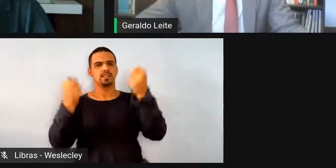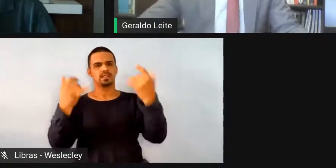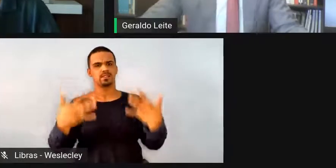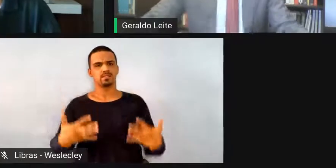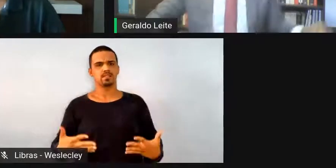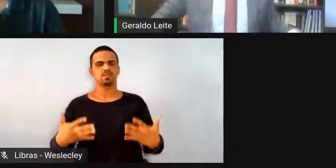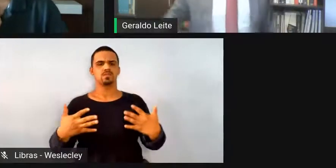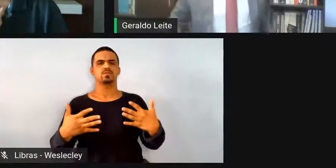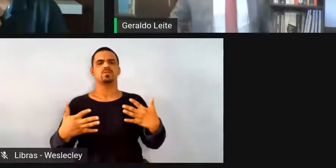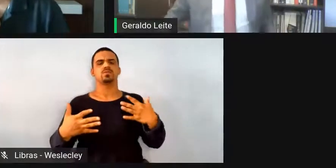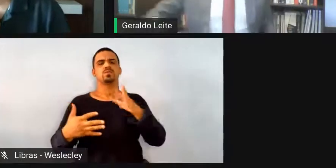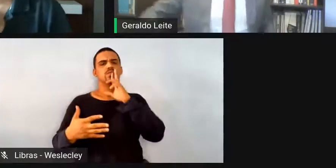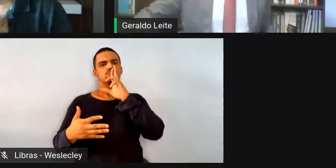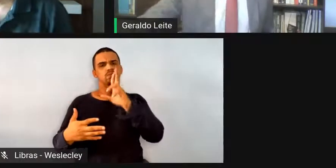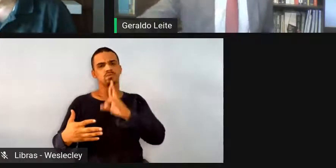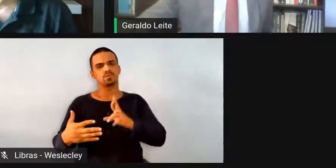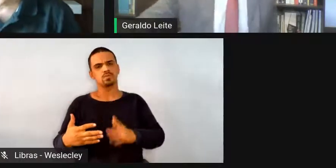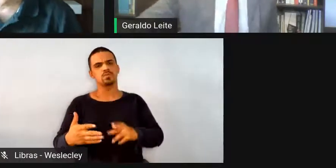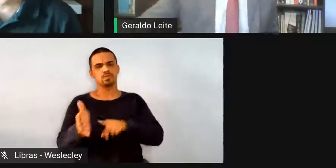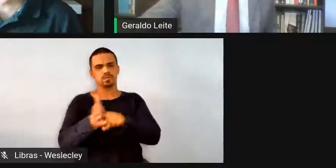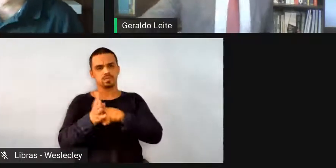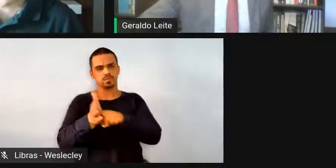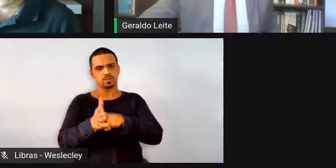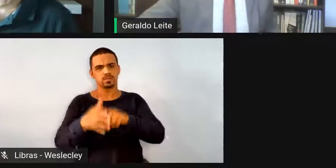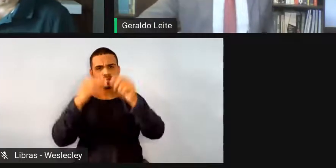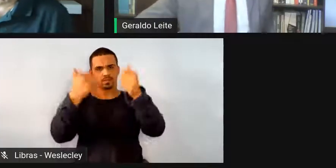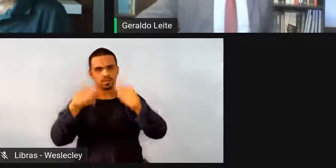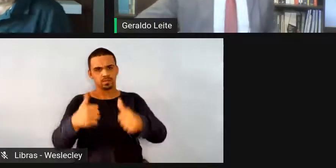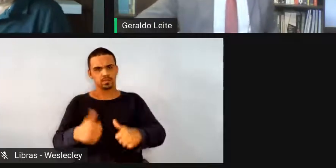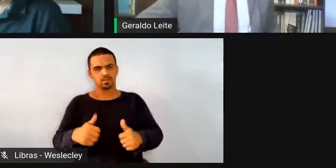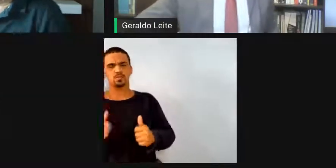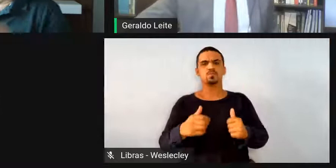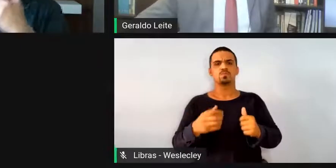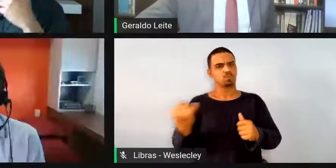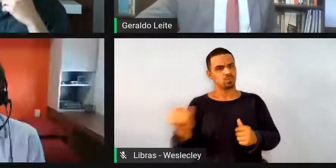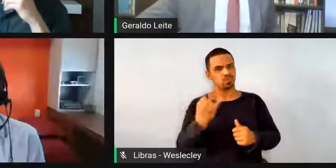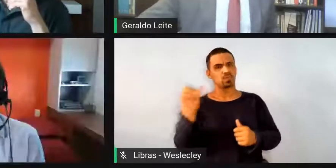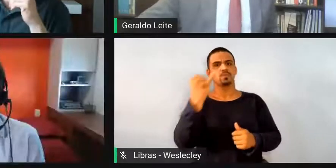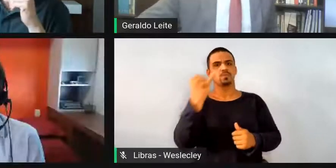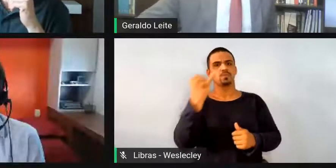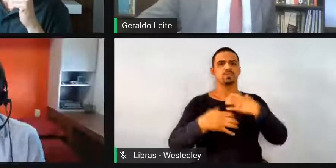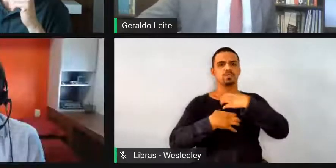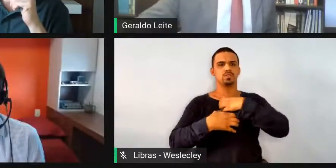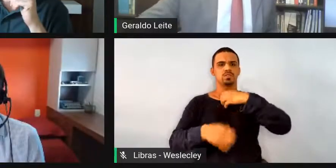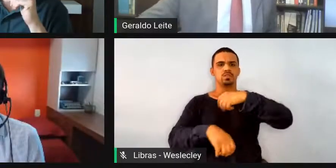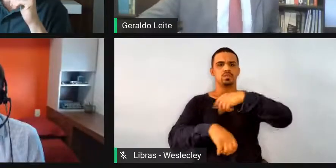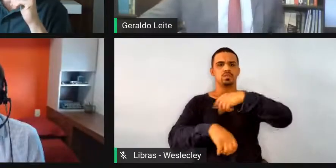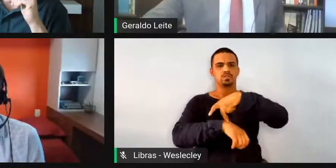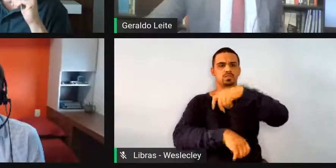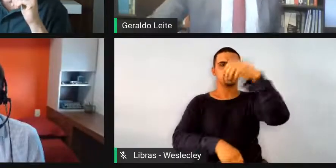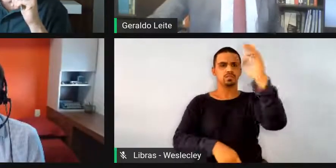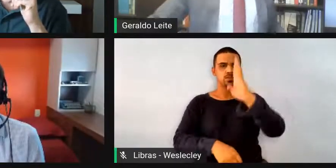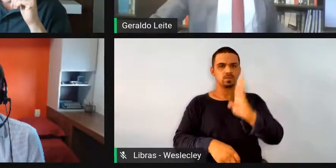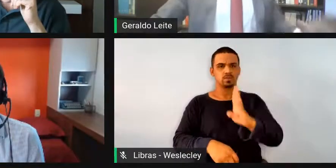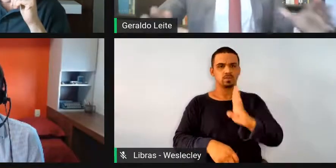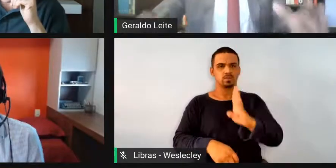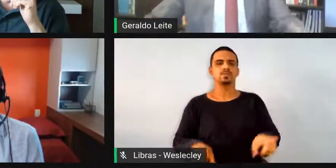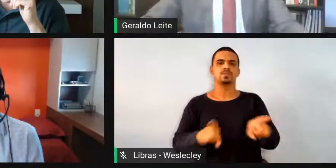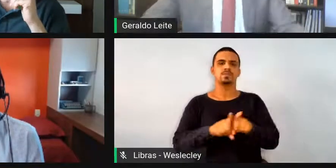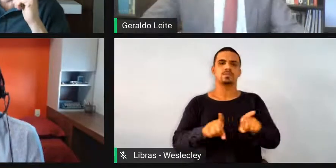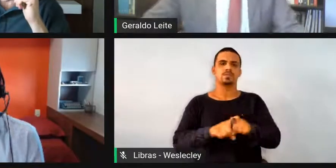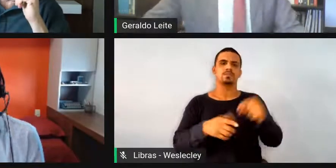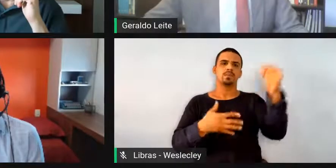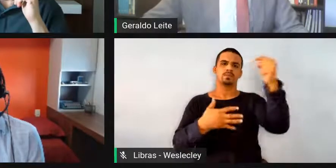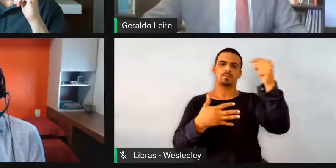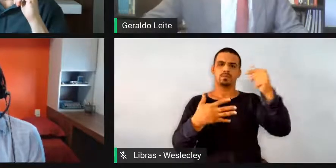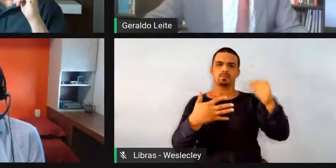esse diagnóstico, né, muito preciso da situação brasileira, inclusive nos apontando aí as razões pelas quais